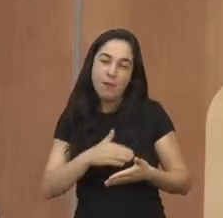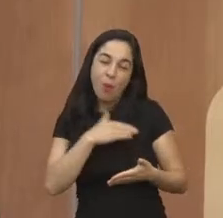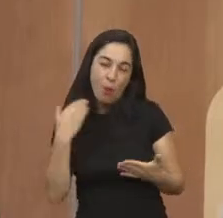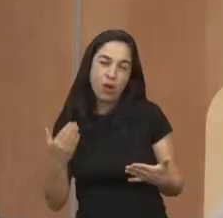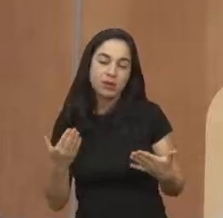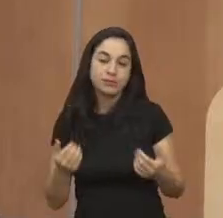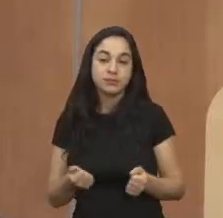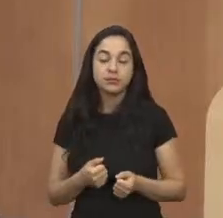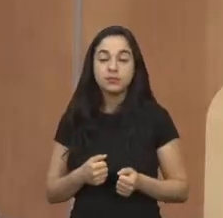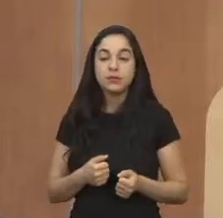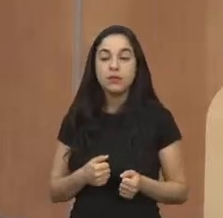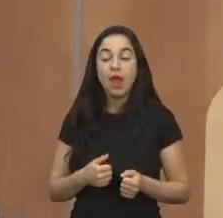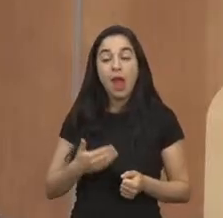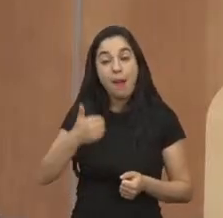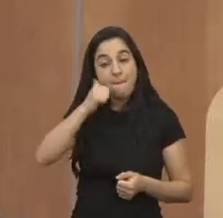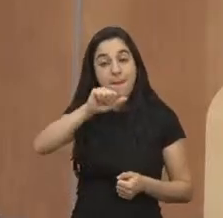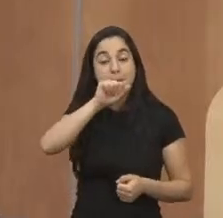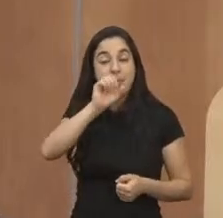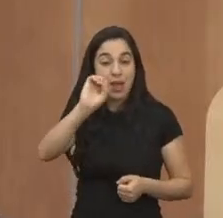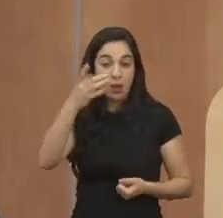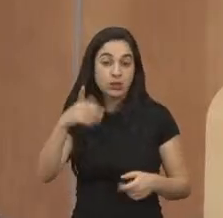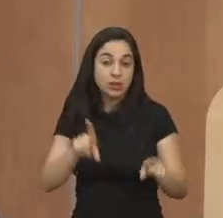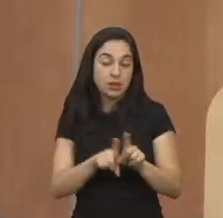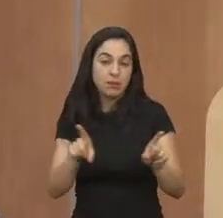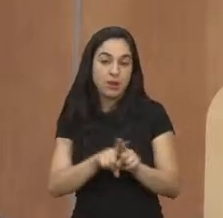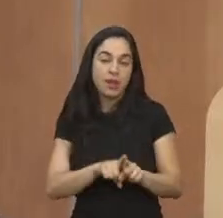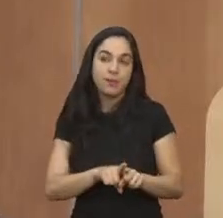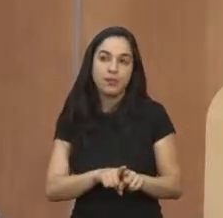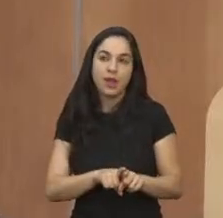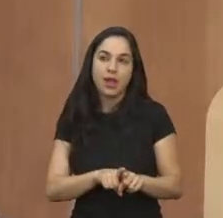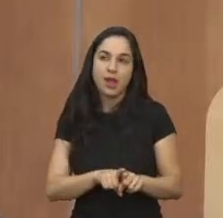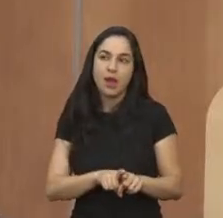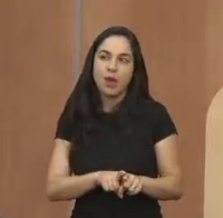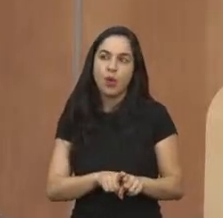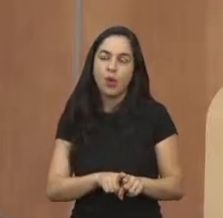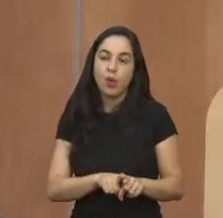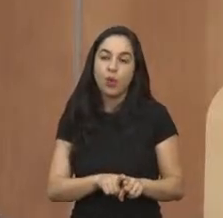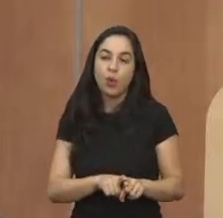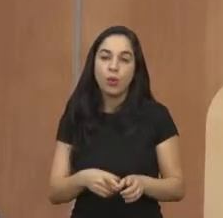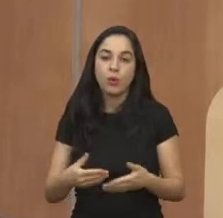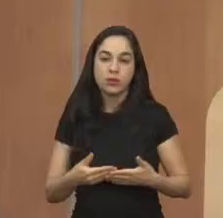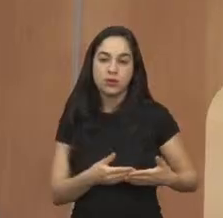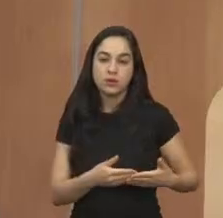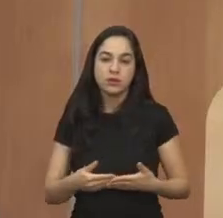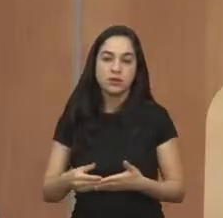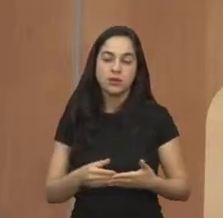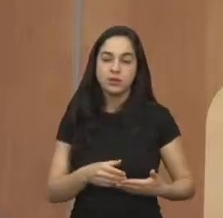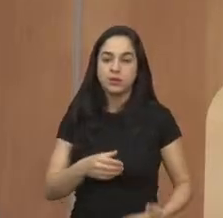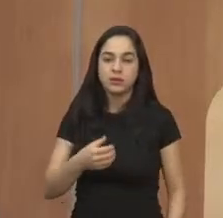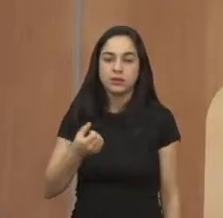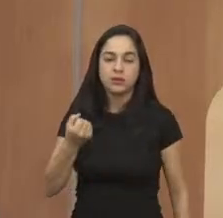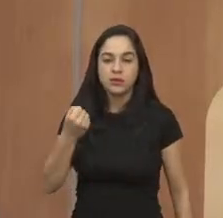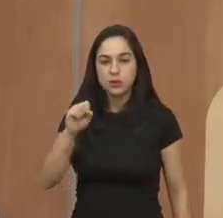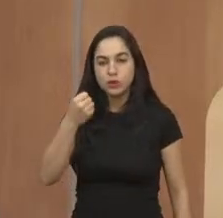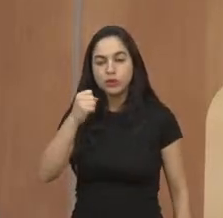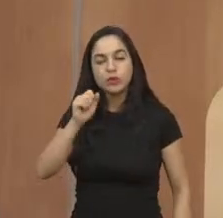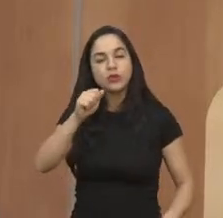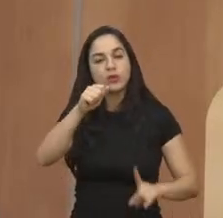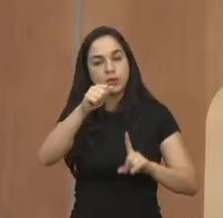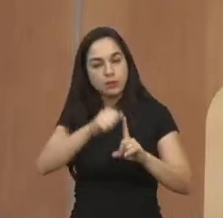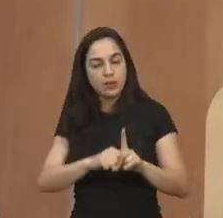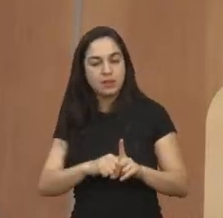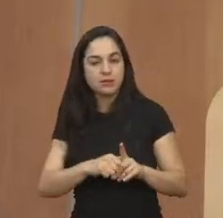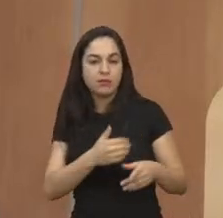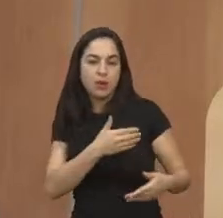22 anos, só que o caso dela, ela perdeu o bebê com 8 meses. Teve velório, teve